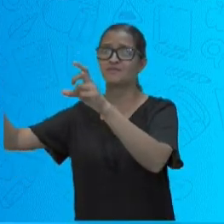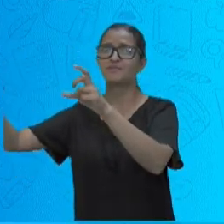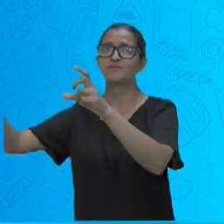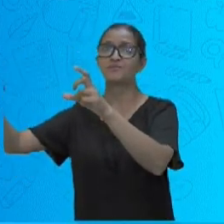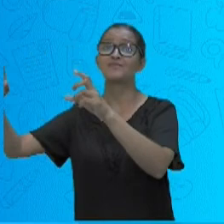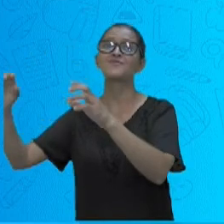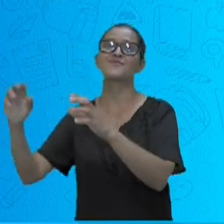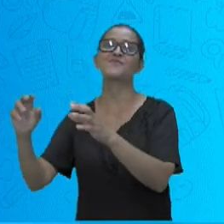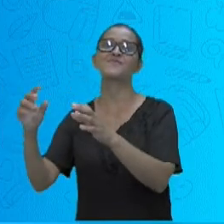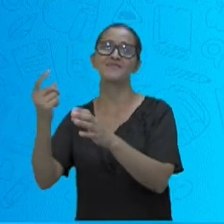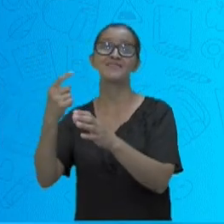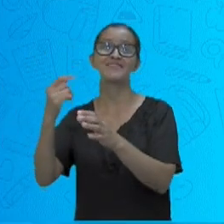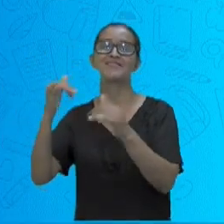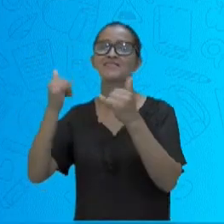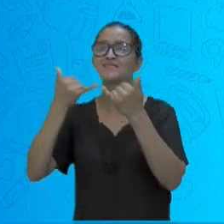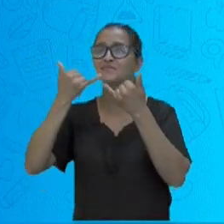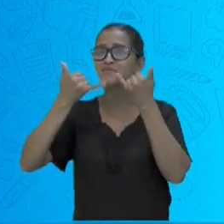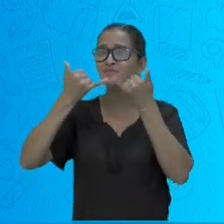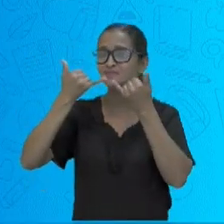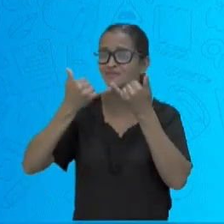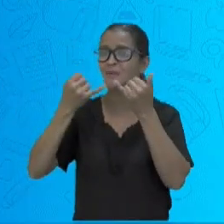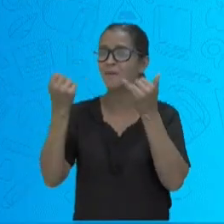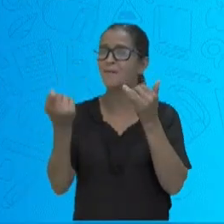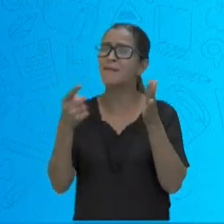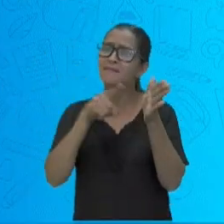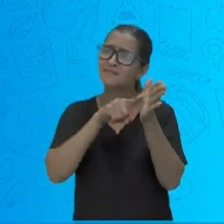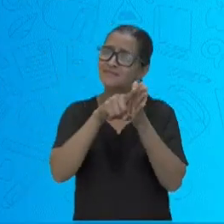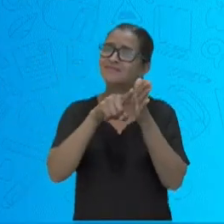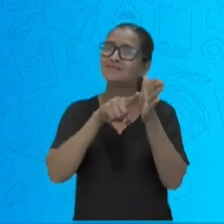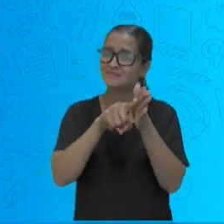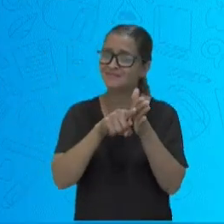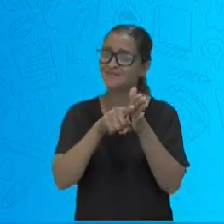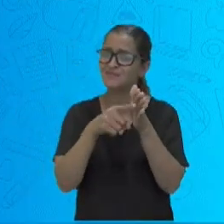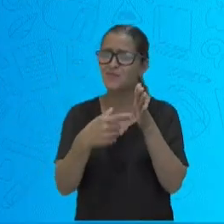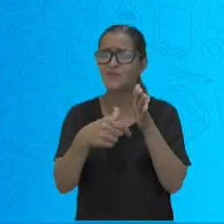as informações desta pesquisa que nós tivemos.